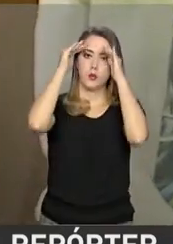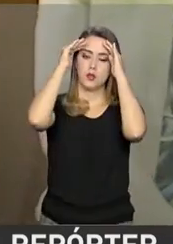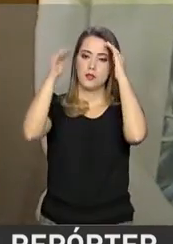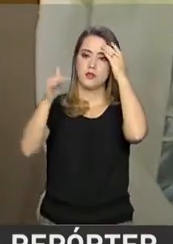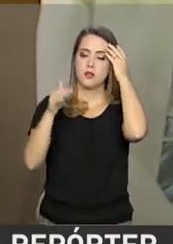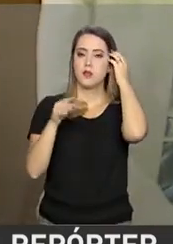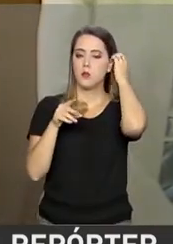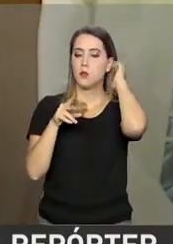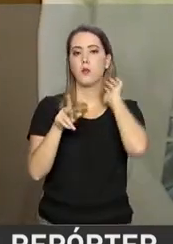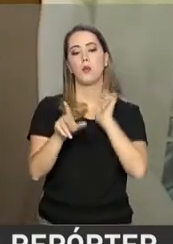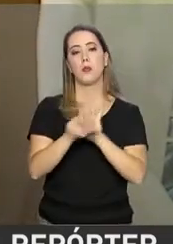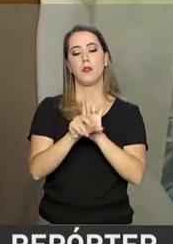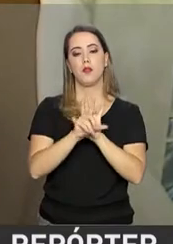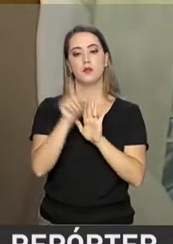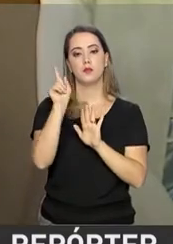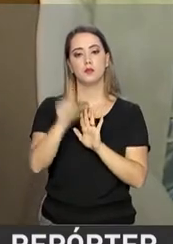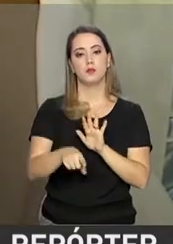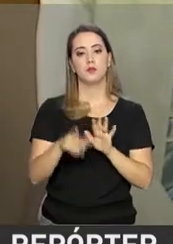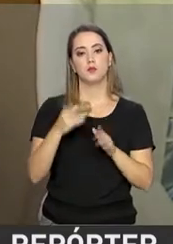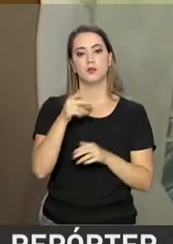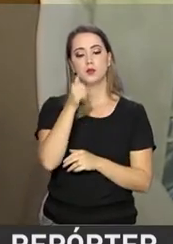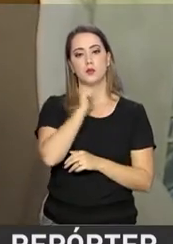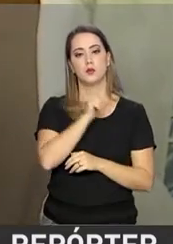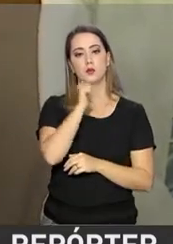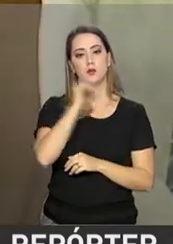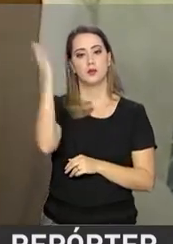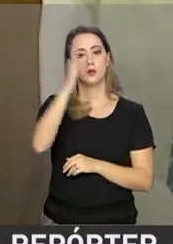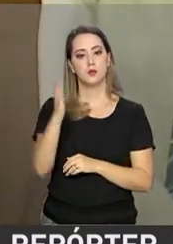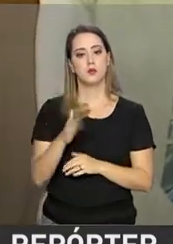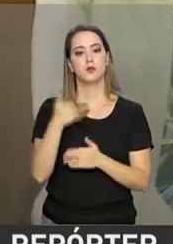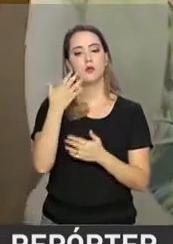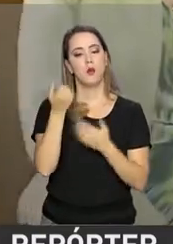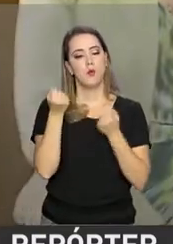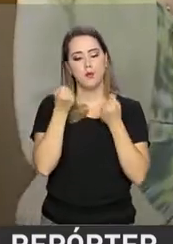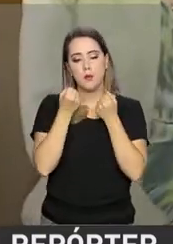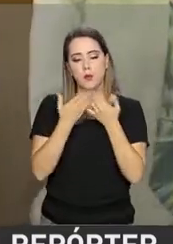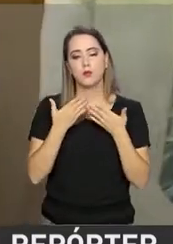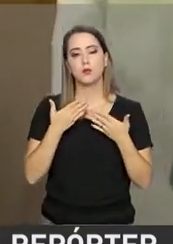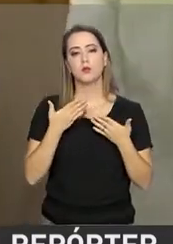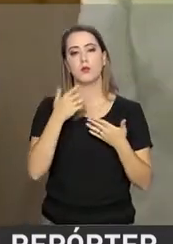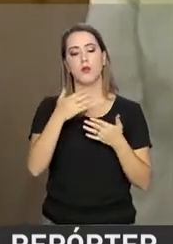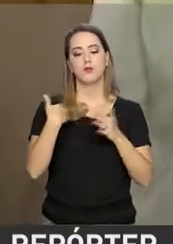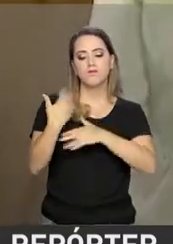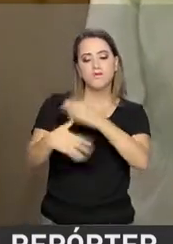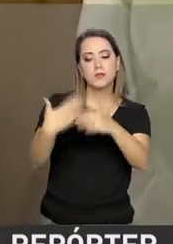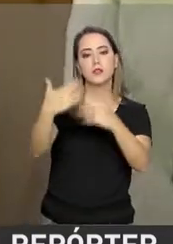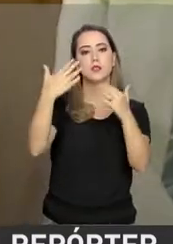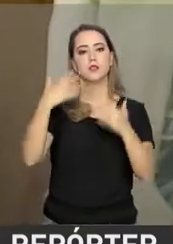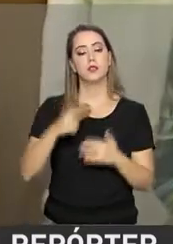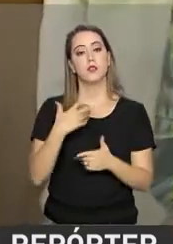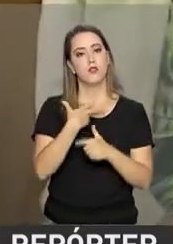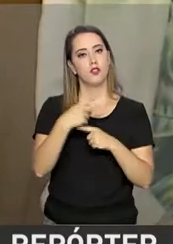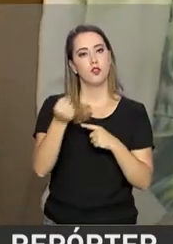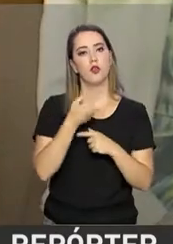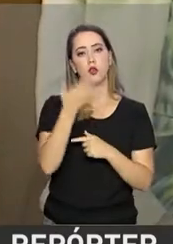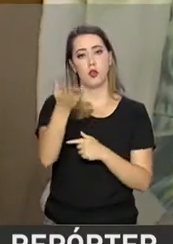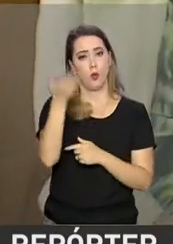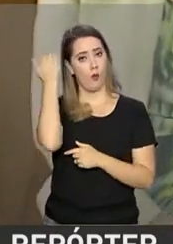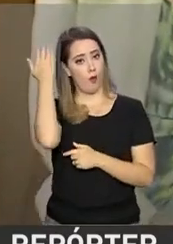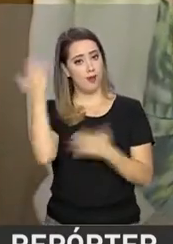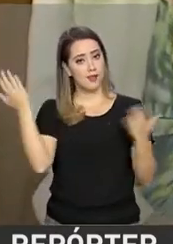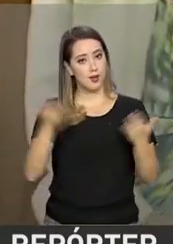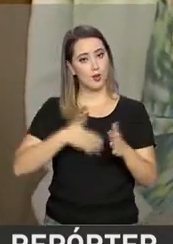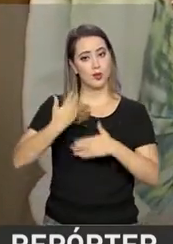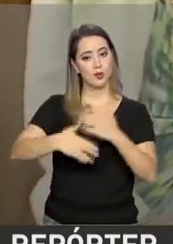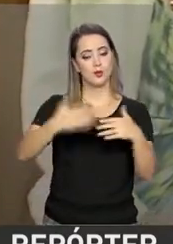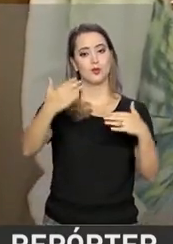muito boa para as mulheres do brasil portanto muito sucesso a 16 sucesso que já tiveram no passado e continue a